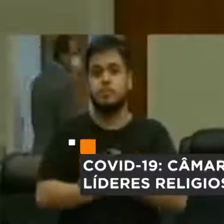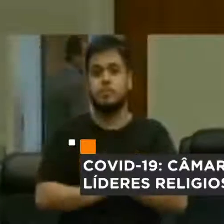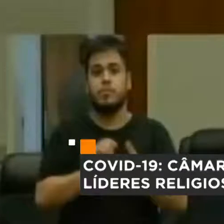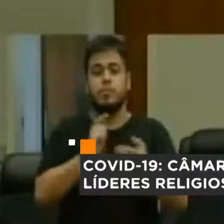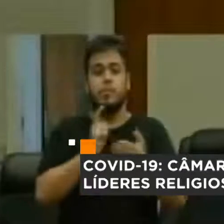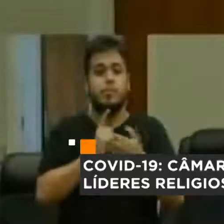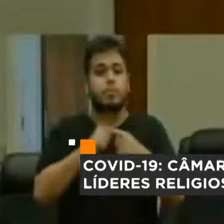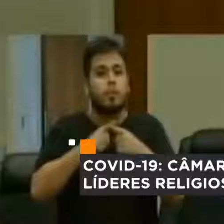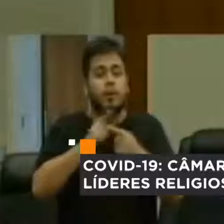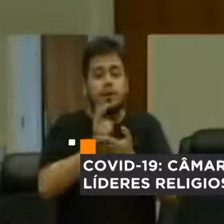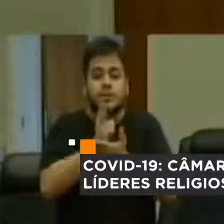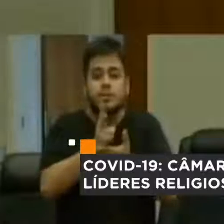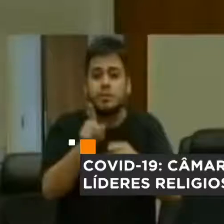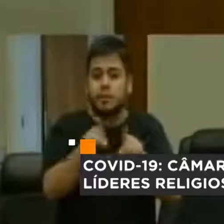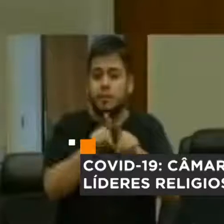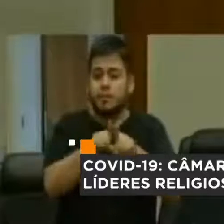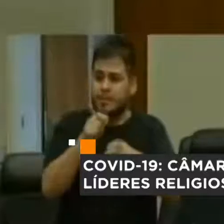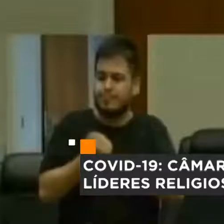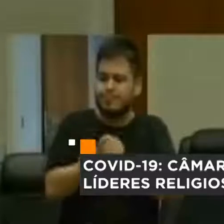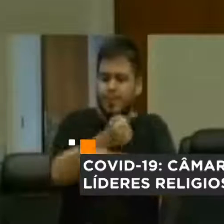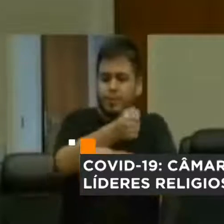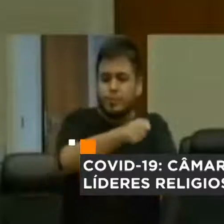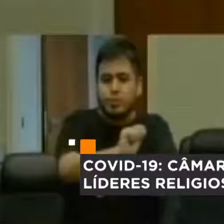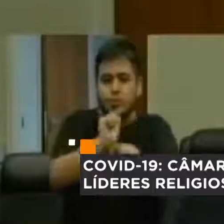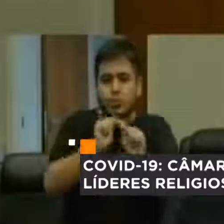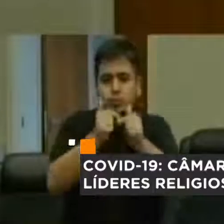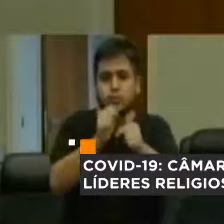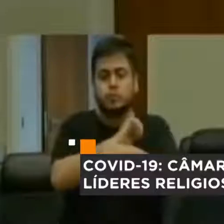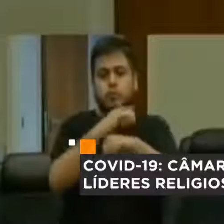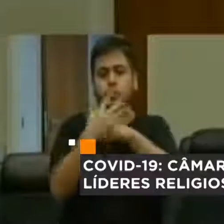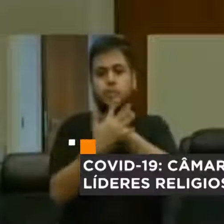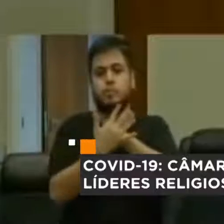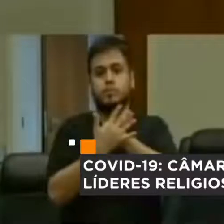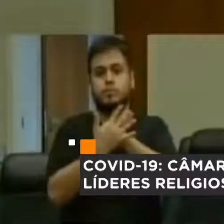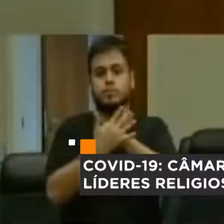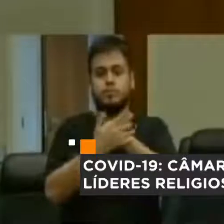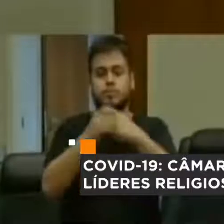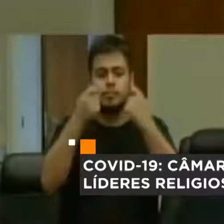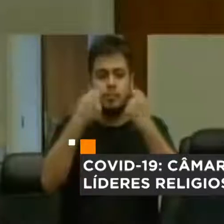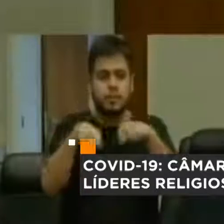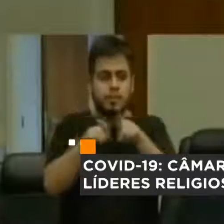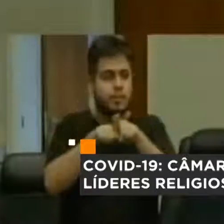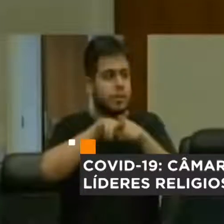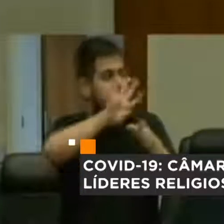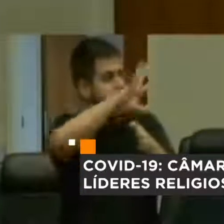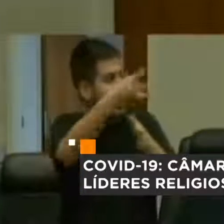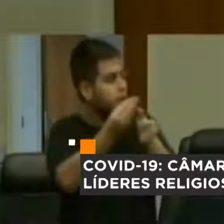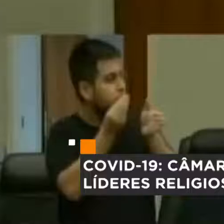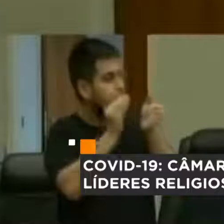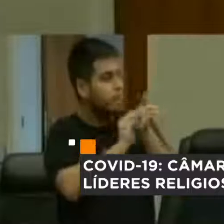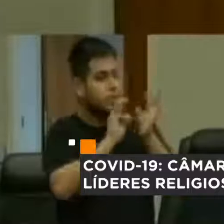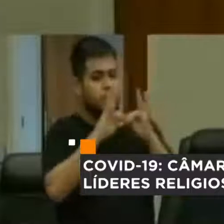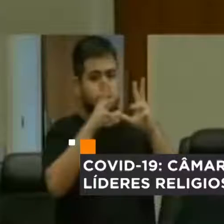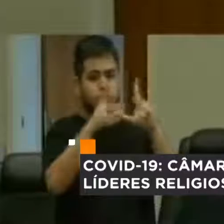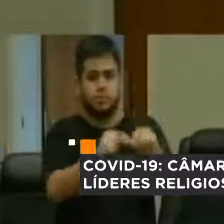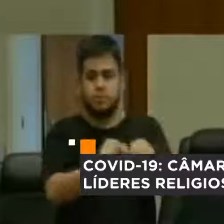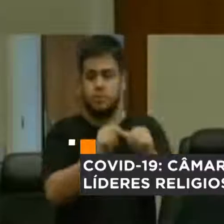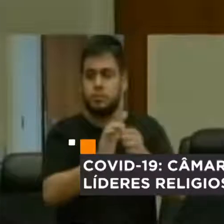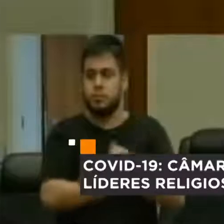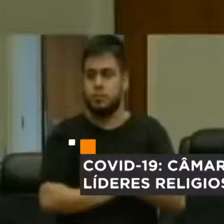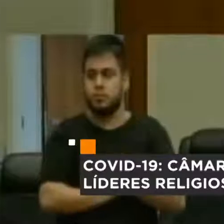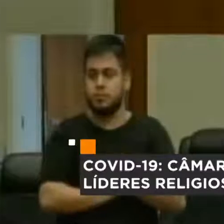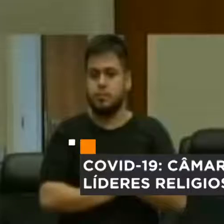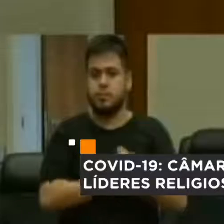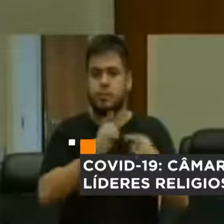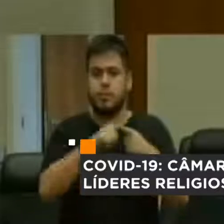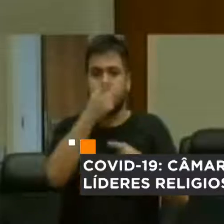sempre tá aí na linha de frente né e mais do que justo inclui as profissionais que tá aí que leva a